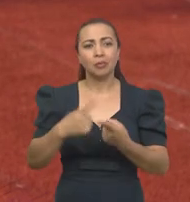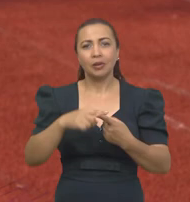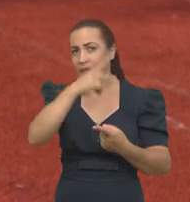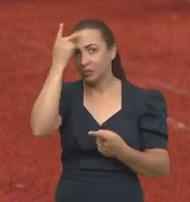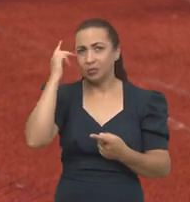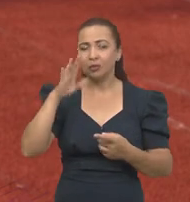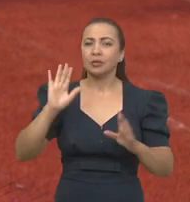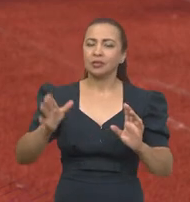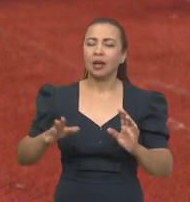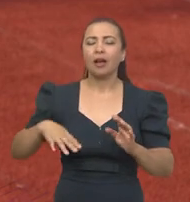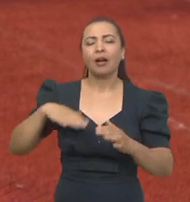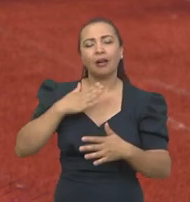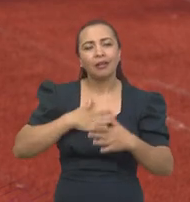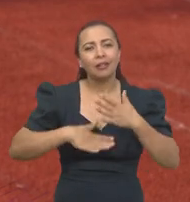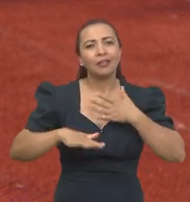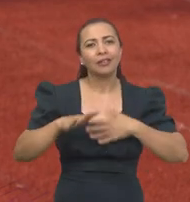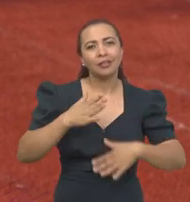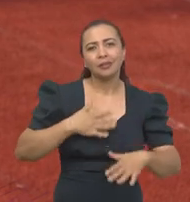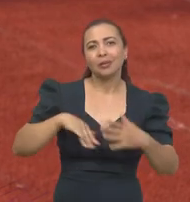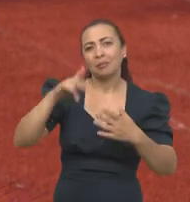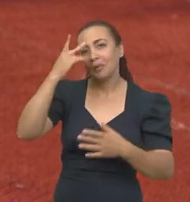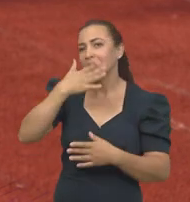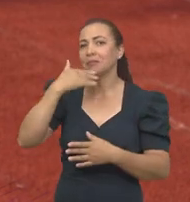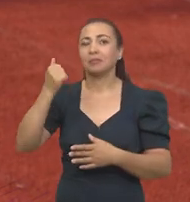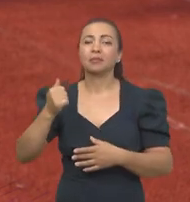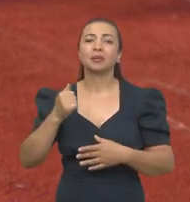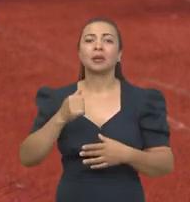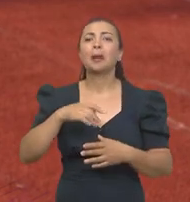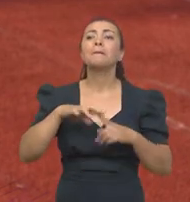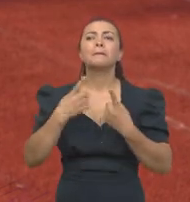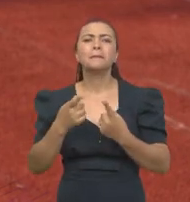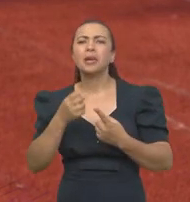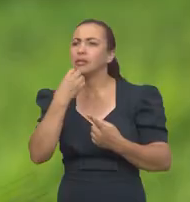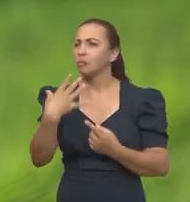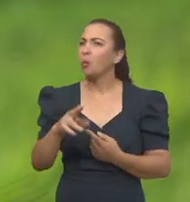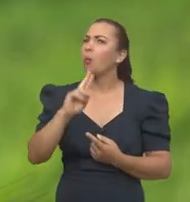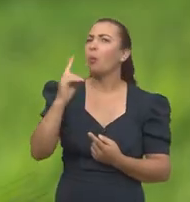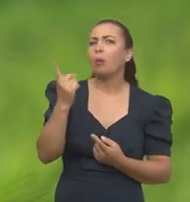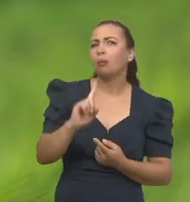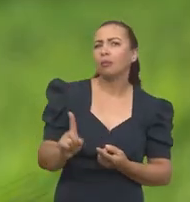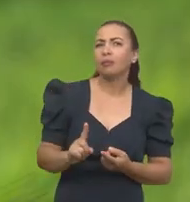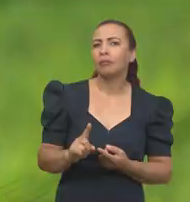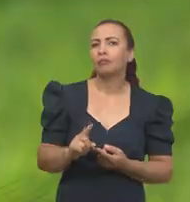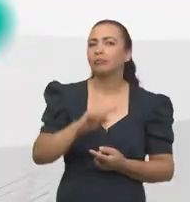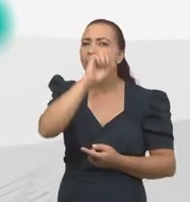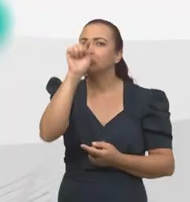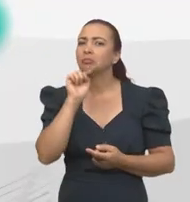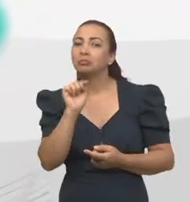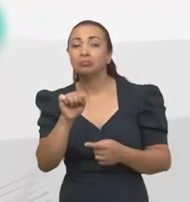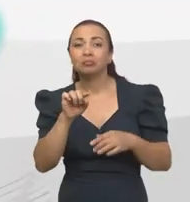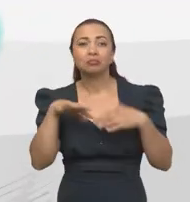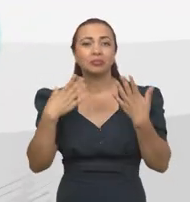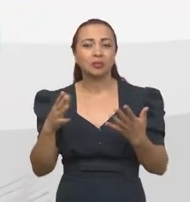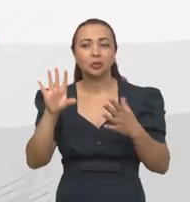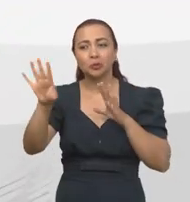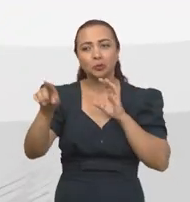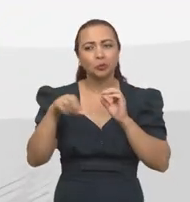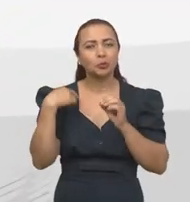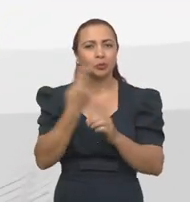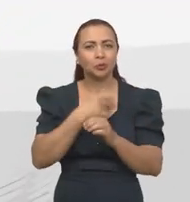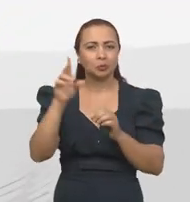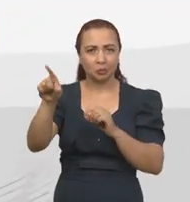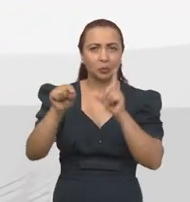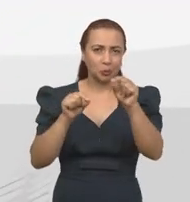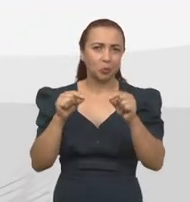o oxigênio como estratégia né de melhorar a performance mas melhora melhora essa é uma questão né Nós pegamos uma